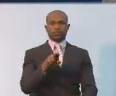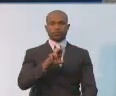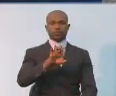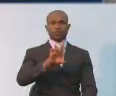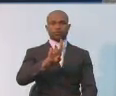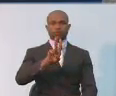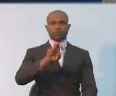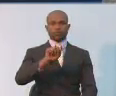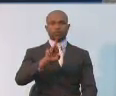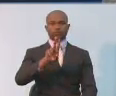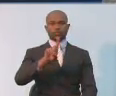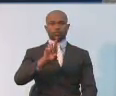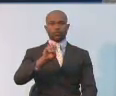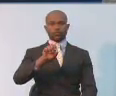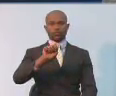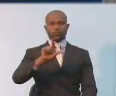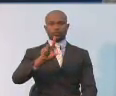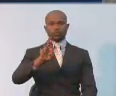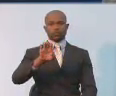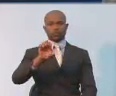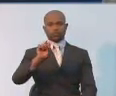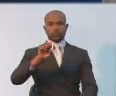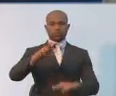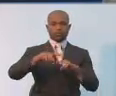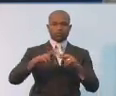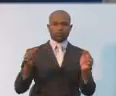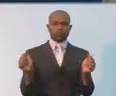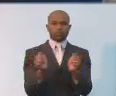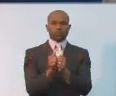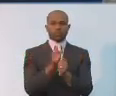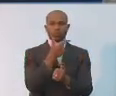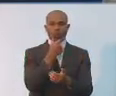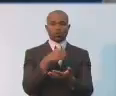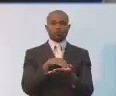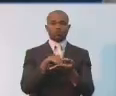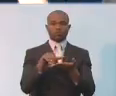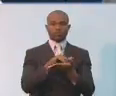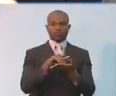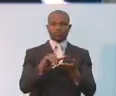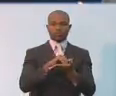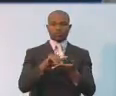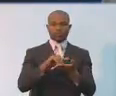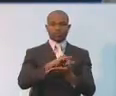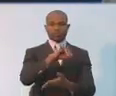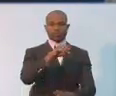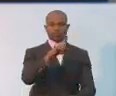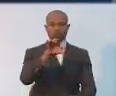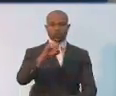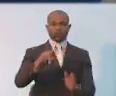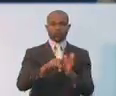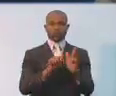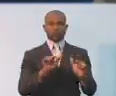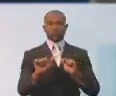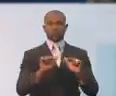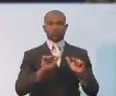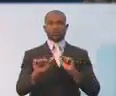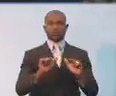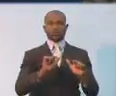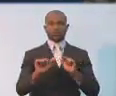Eduardo Teixeira Alves, para compor a mesa juntamente ao secretário do Trabalho.